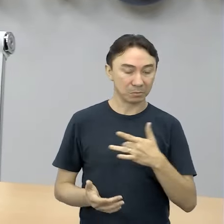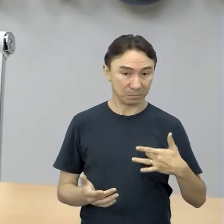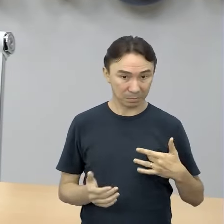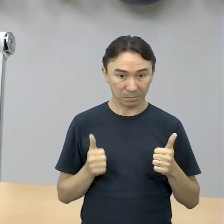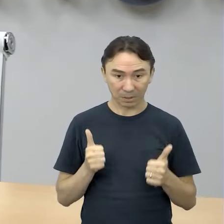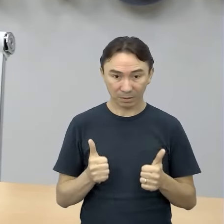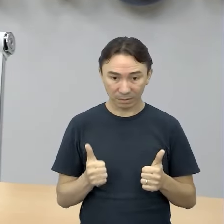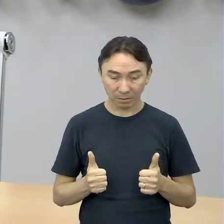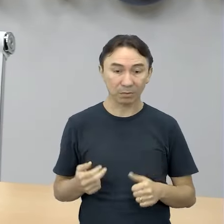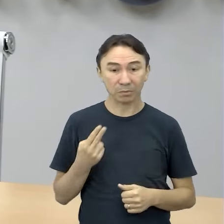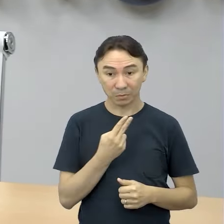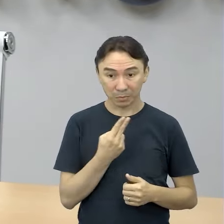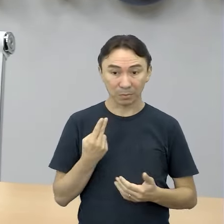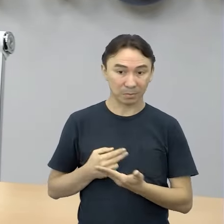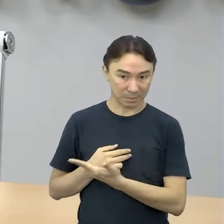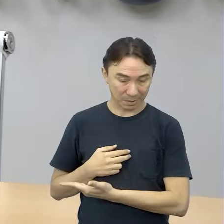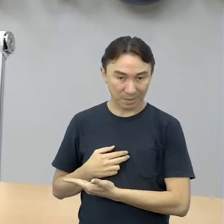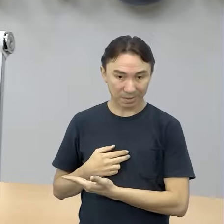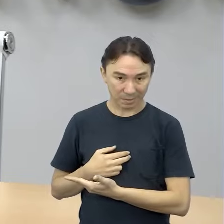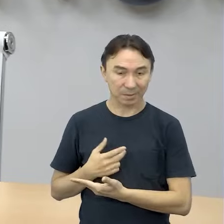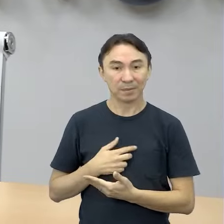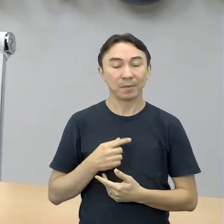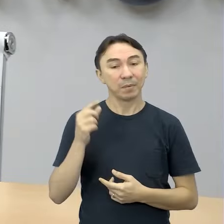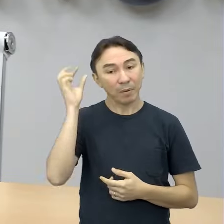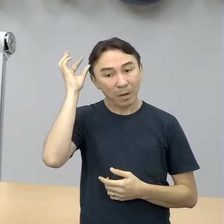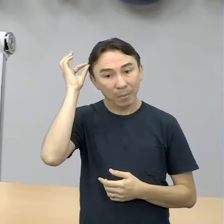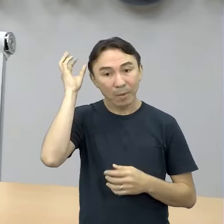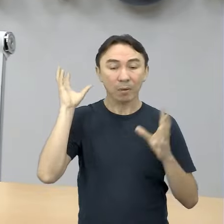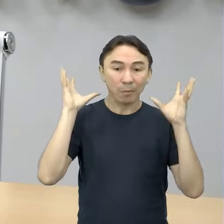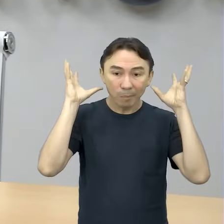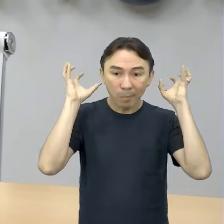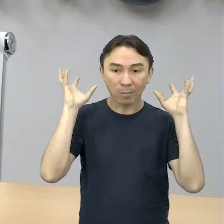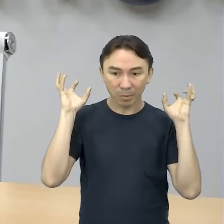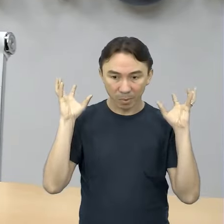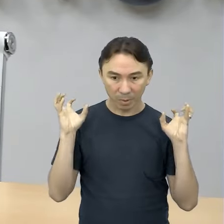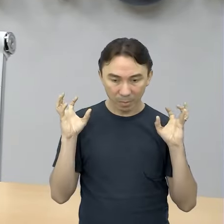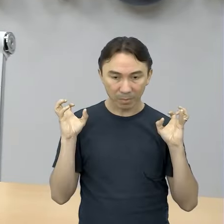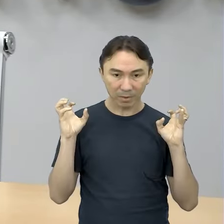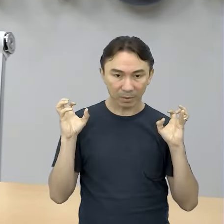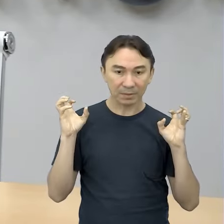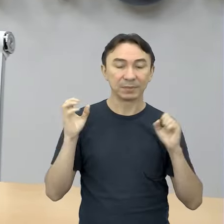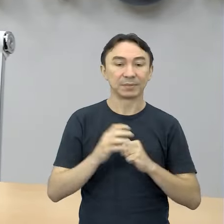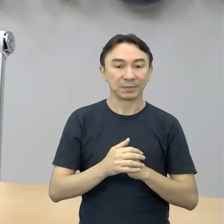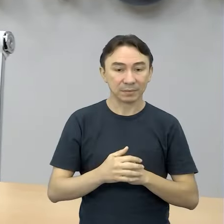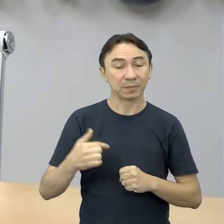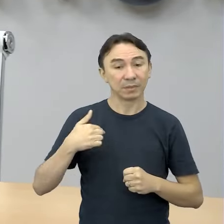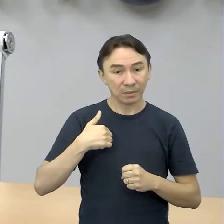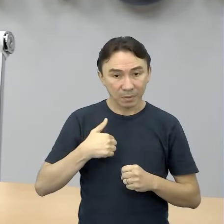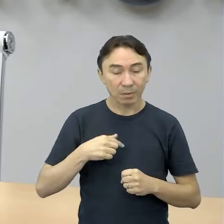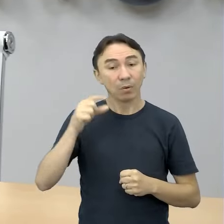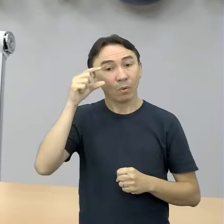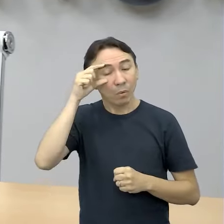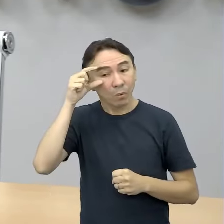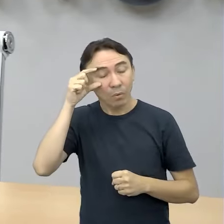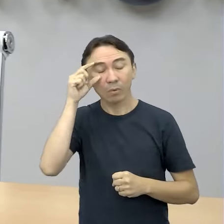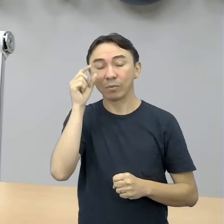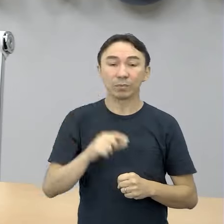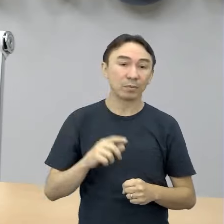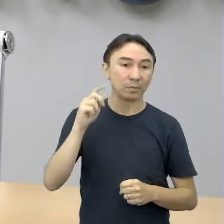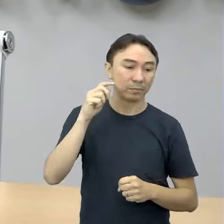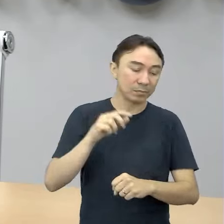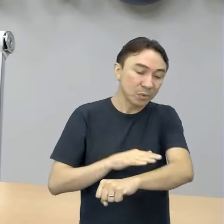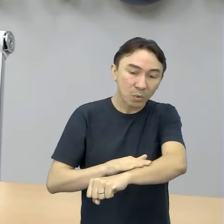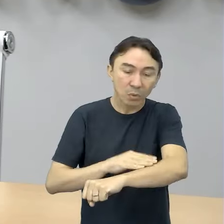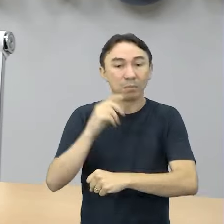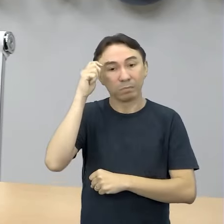Navarro. Meu cabelo é cacheado e bem comprido e volumoso. Eu uso óculos, sou negra e hoje eu